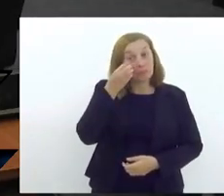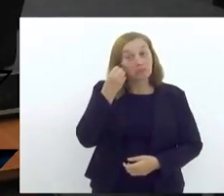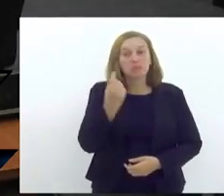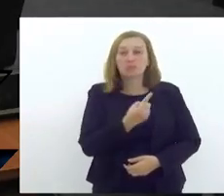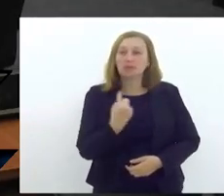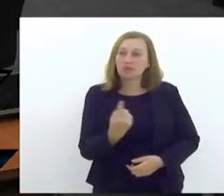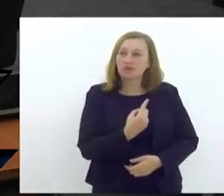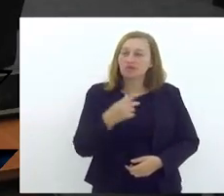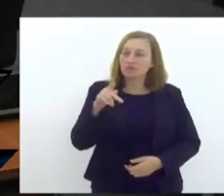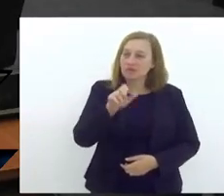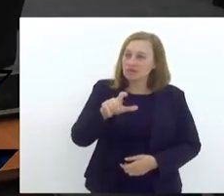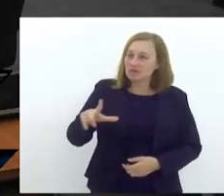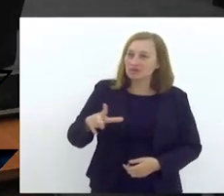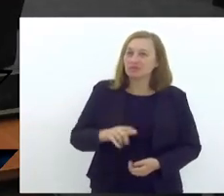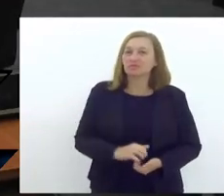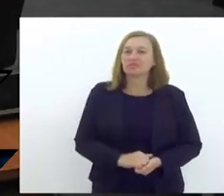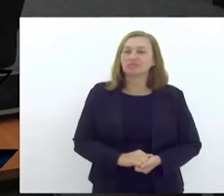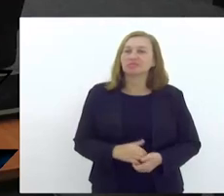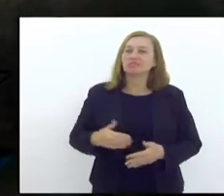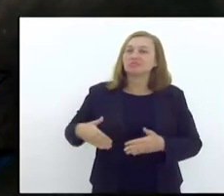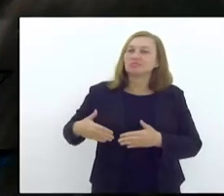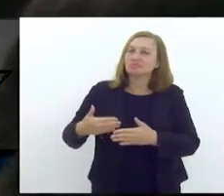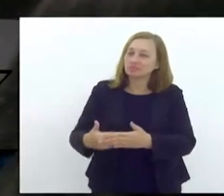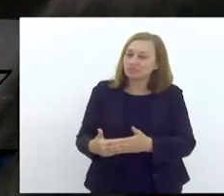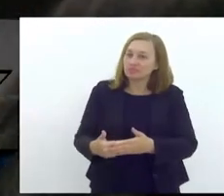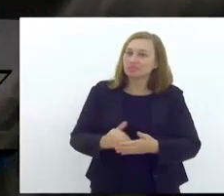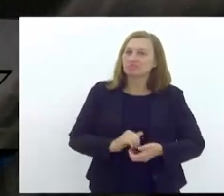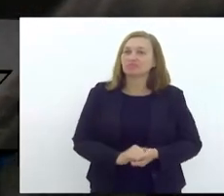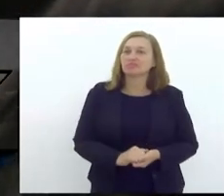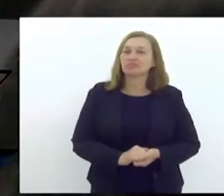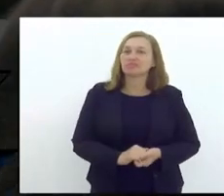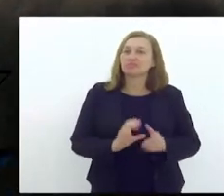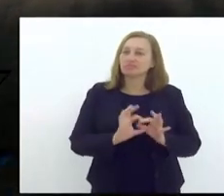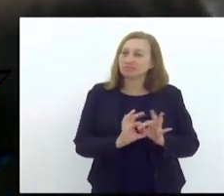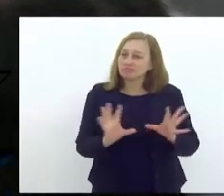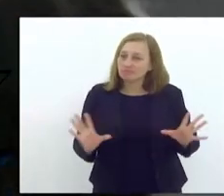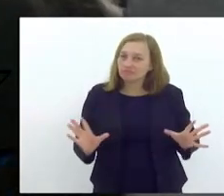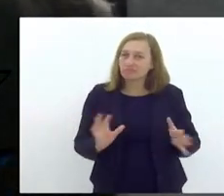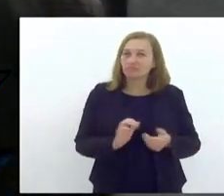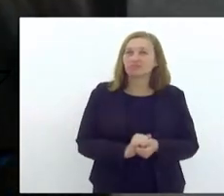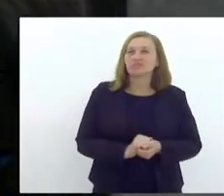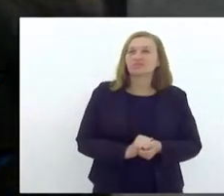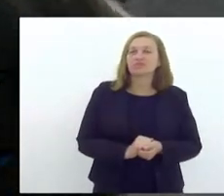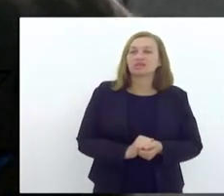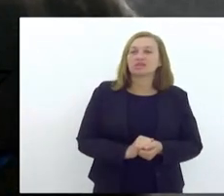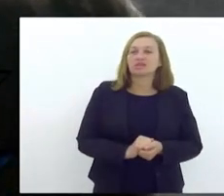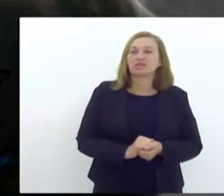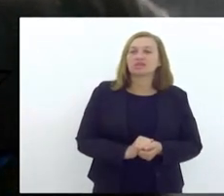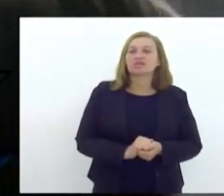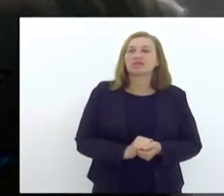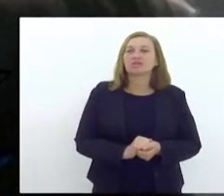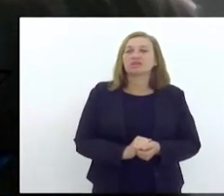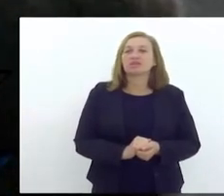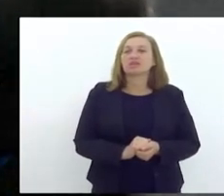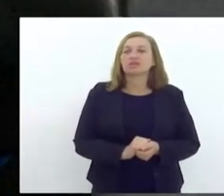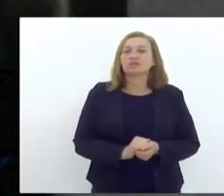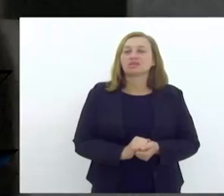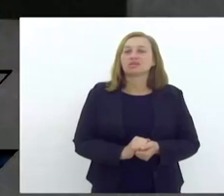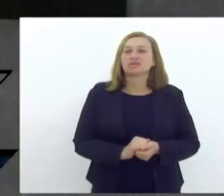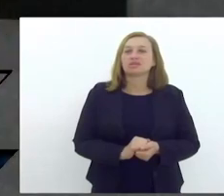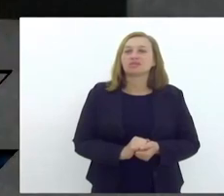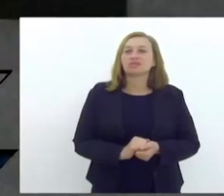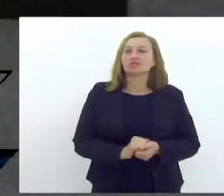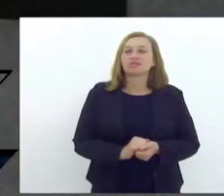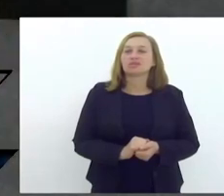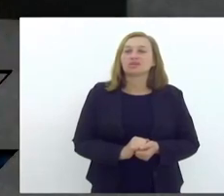pessoal estamos num processo interno de deliberação dos nossos diretórios municipais para eleição